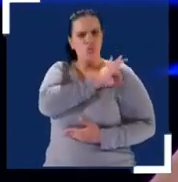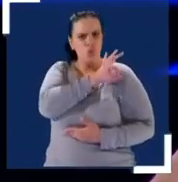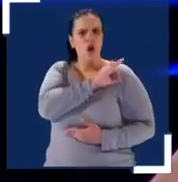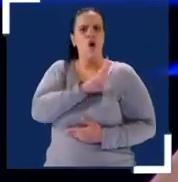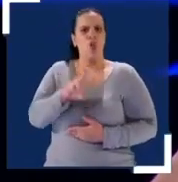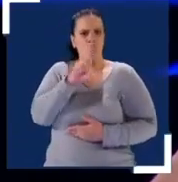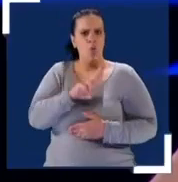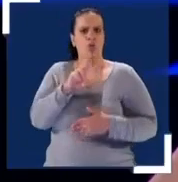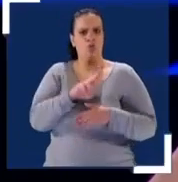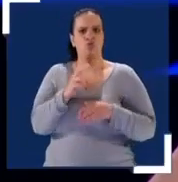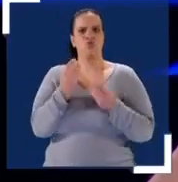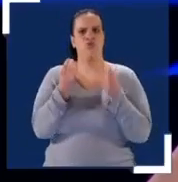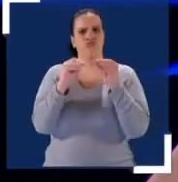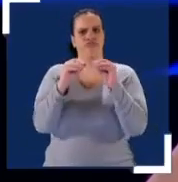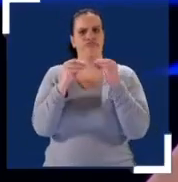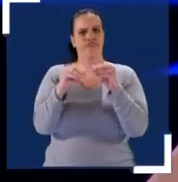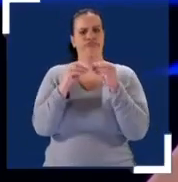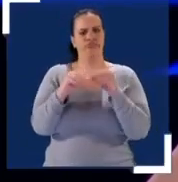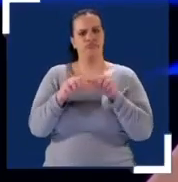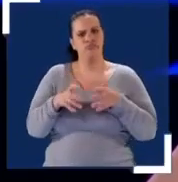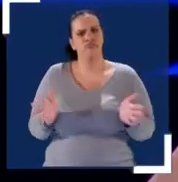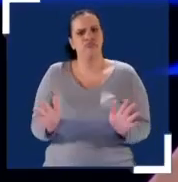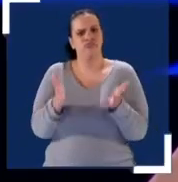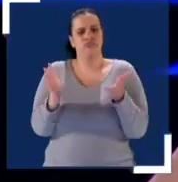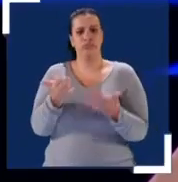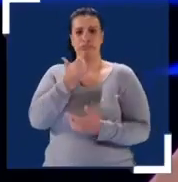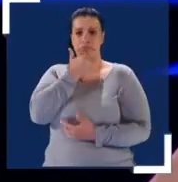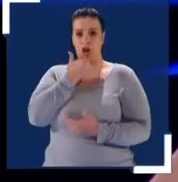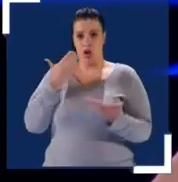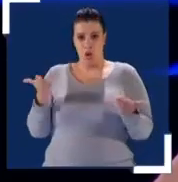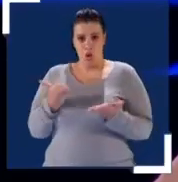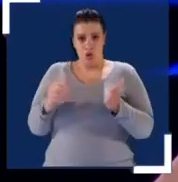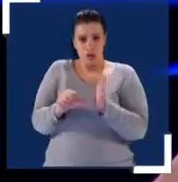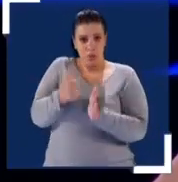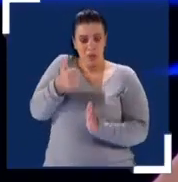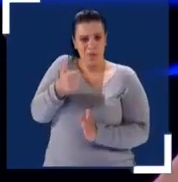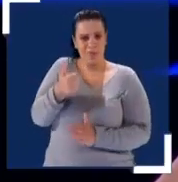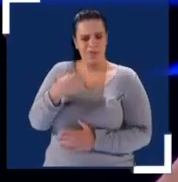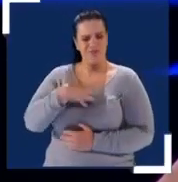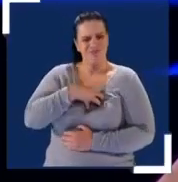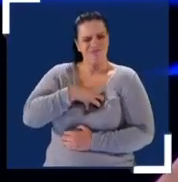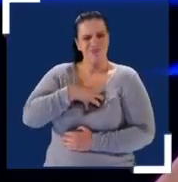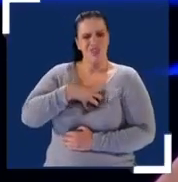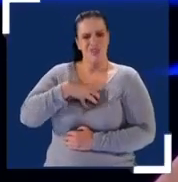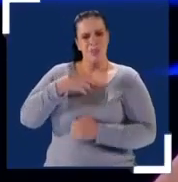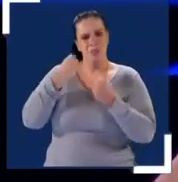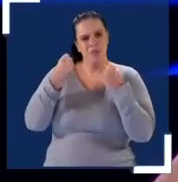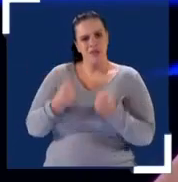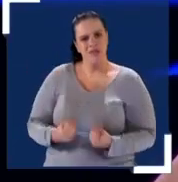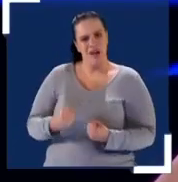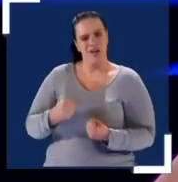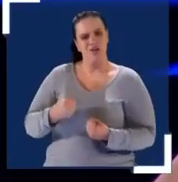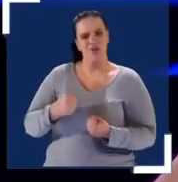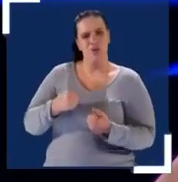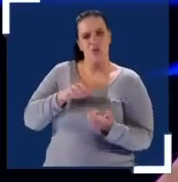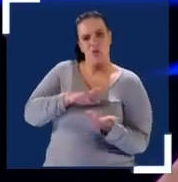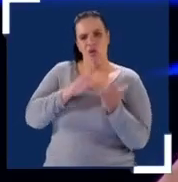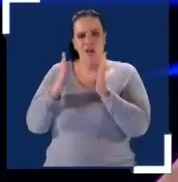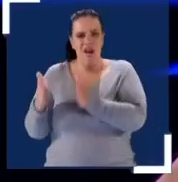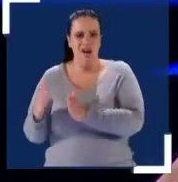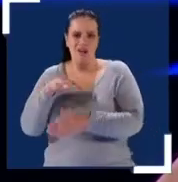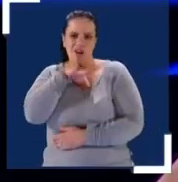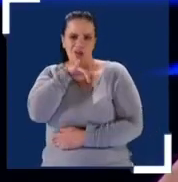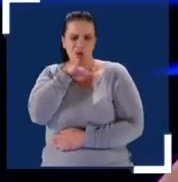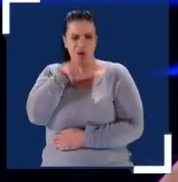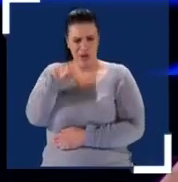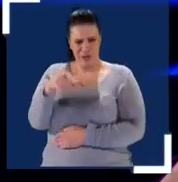sociais como um ativo. Hoje, o que o senhor está experimentando, talvez pela primeira vez e de maneira muito dura, o outro lado dessa moeda,